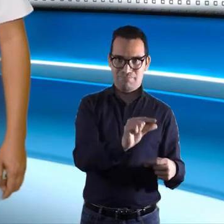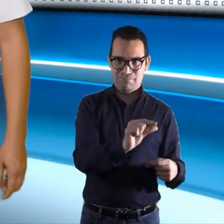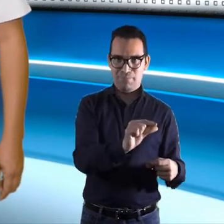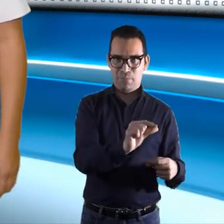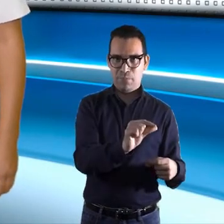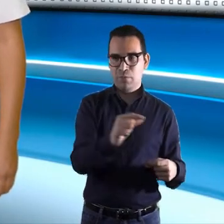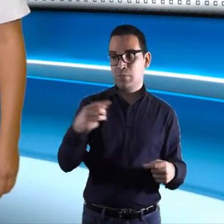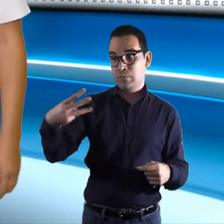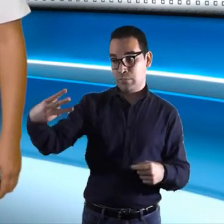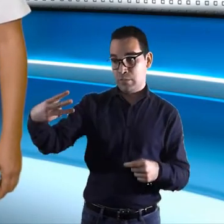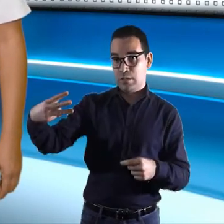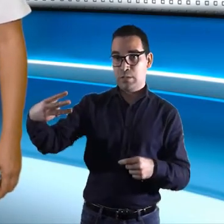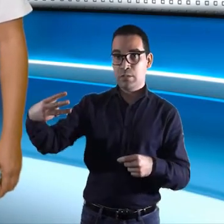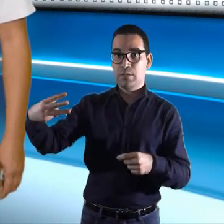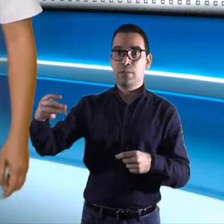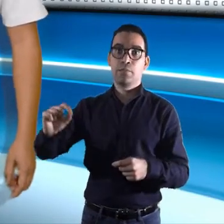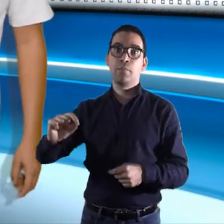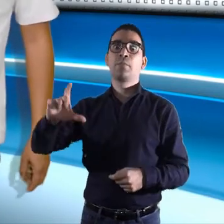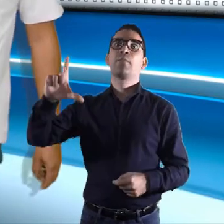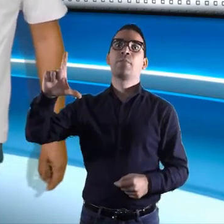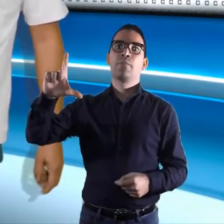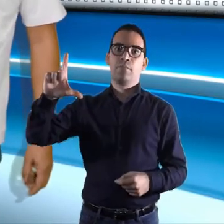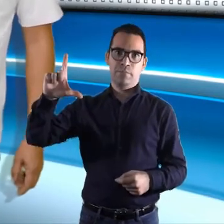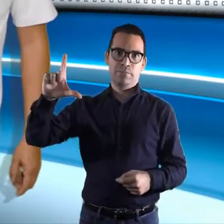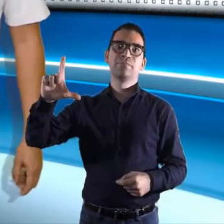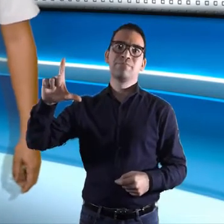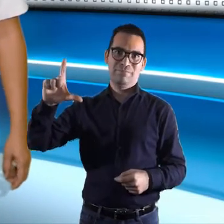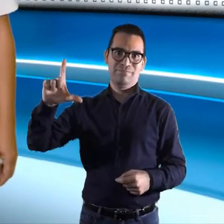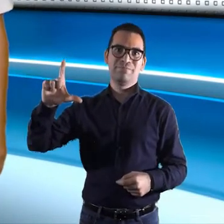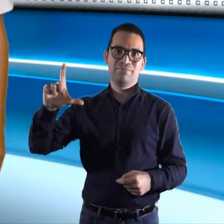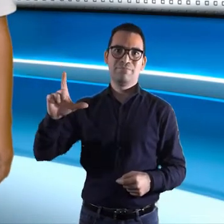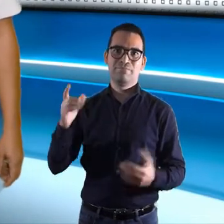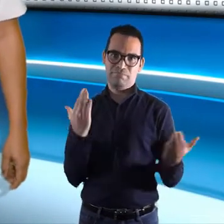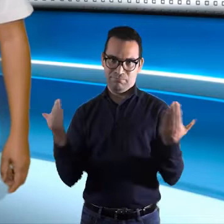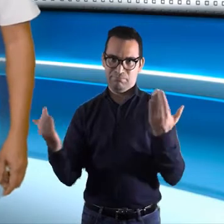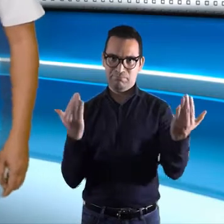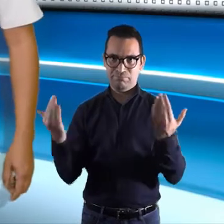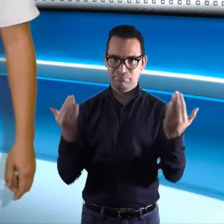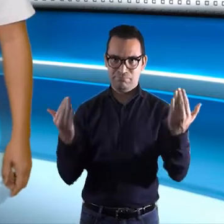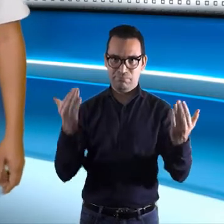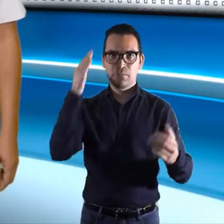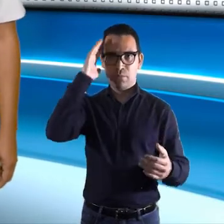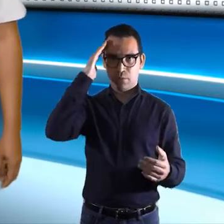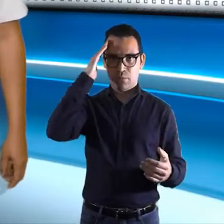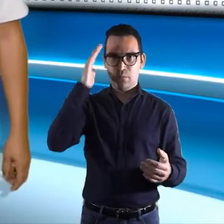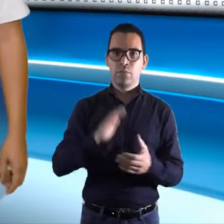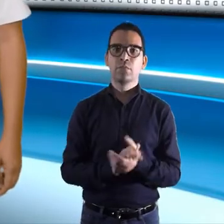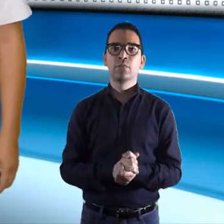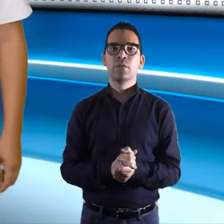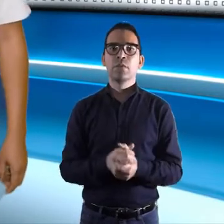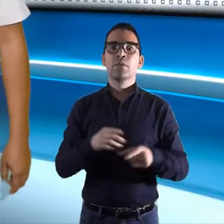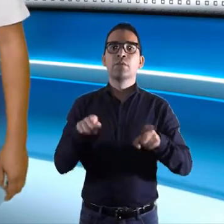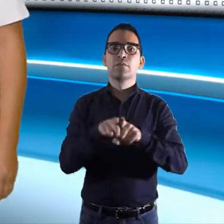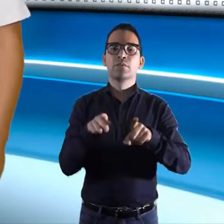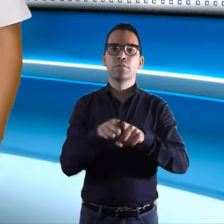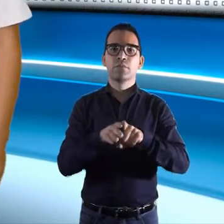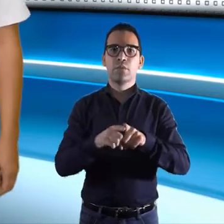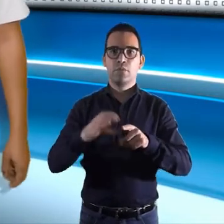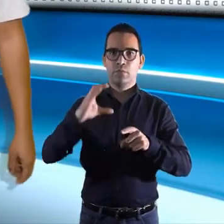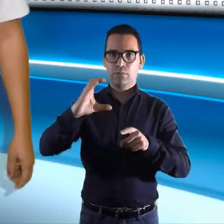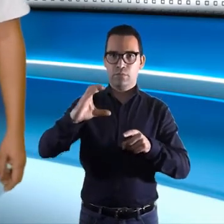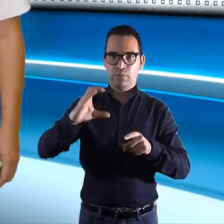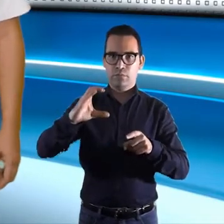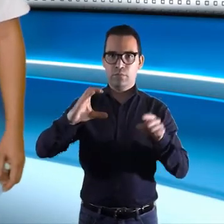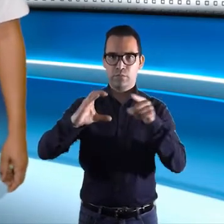3. Tranquilo, pessoal? Outro ponto importante na reta numérica e no conjunto dos números